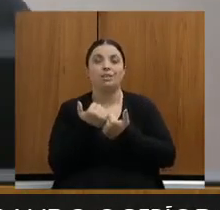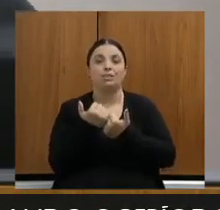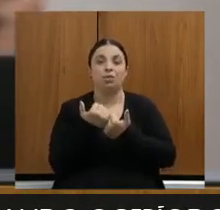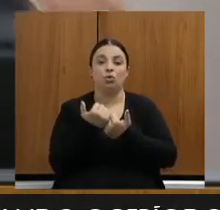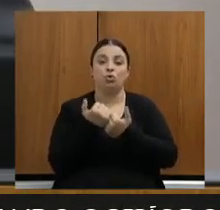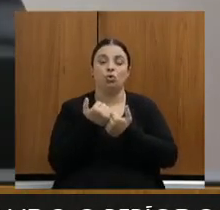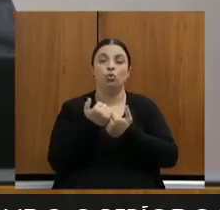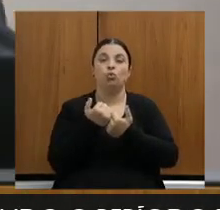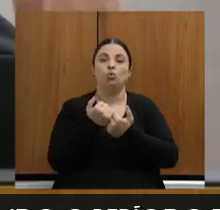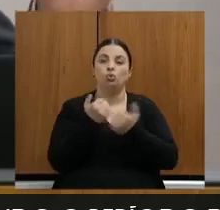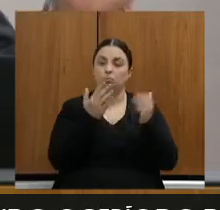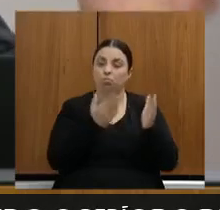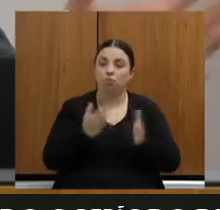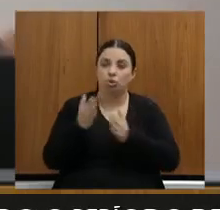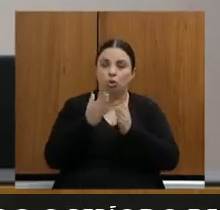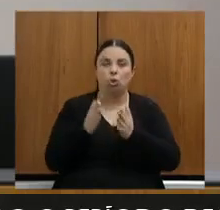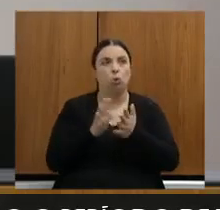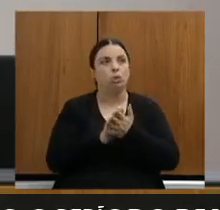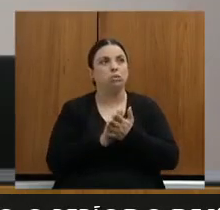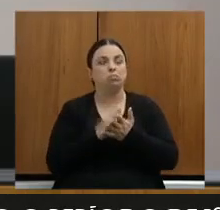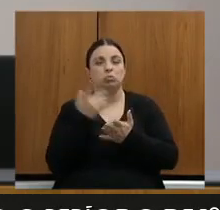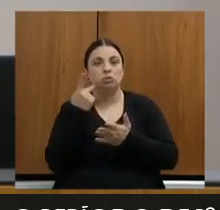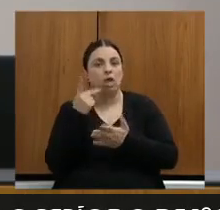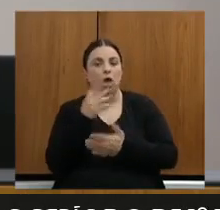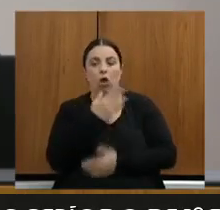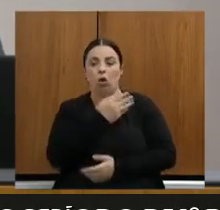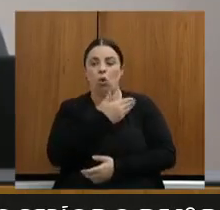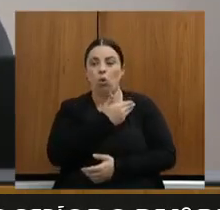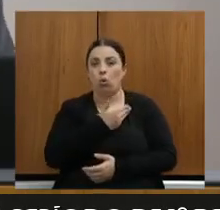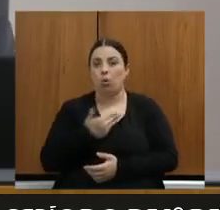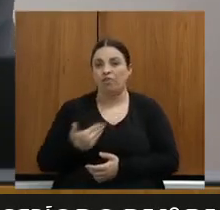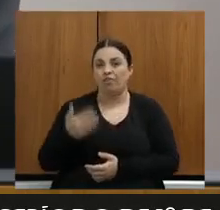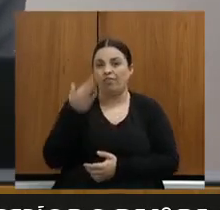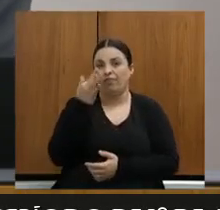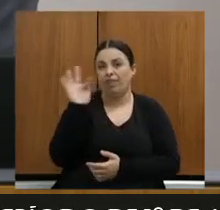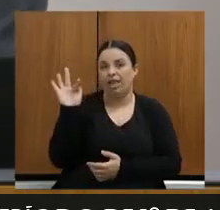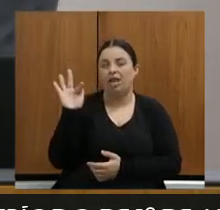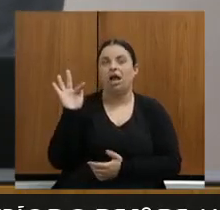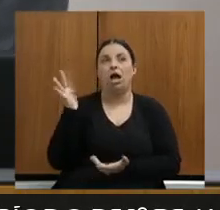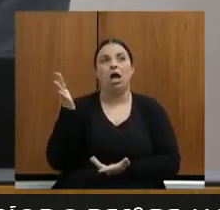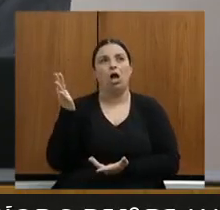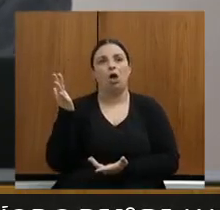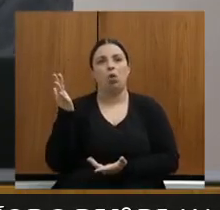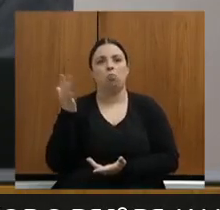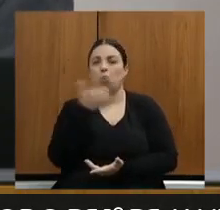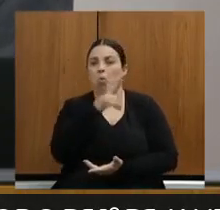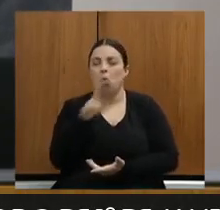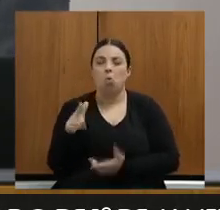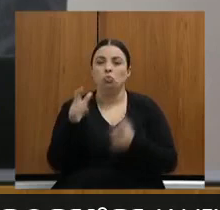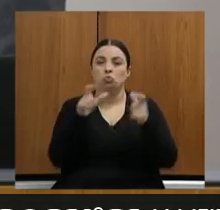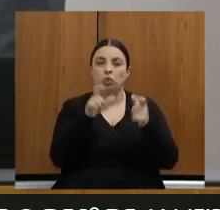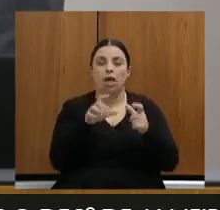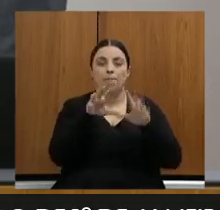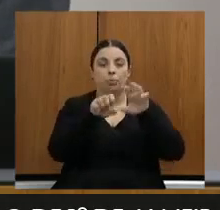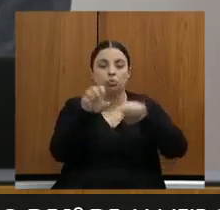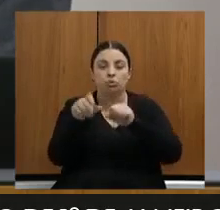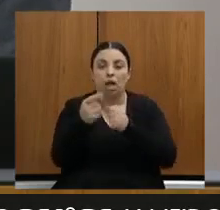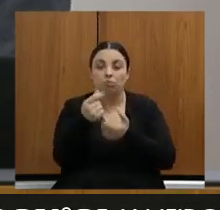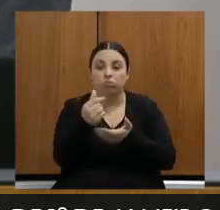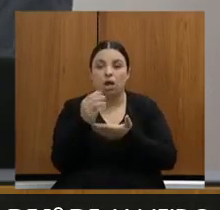buscar recursos do governo federal buscar aonde for necessário para que pelo menos